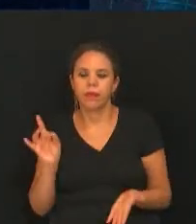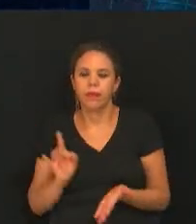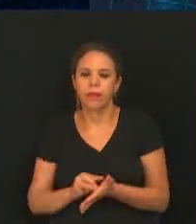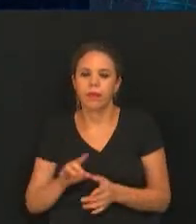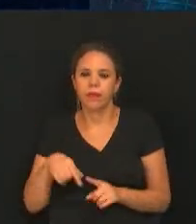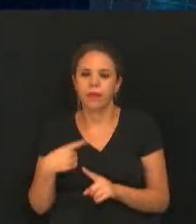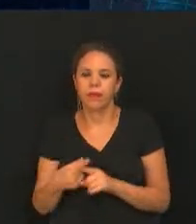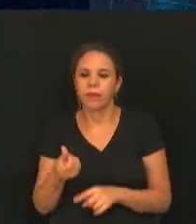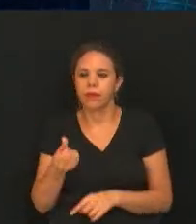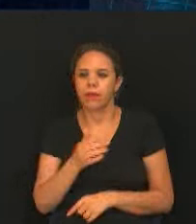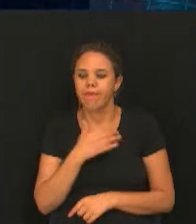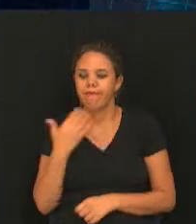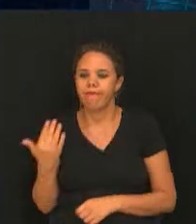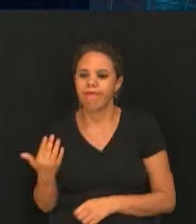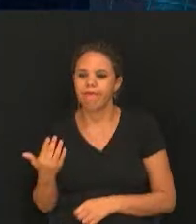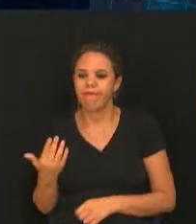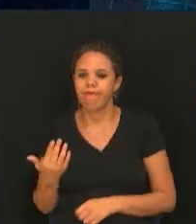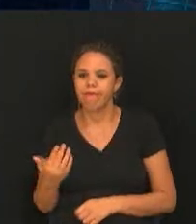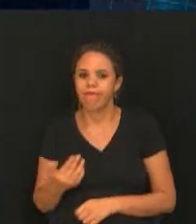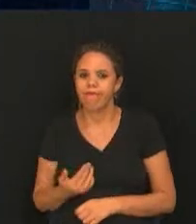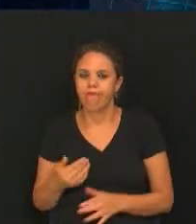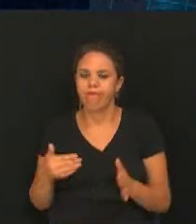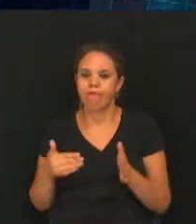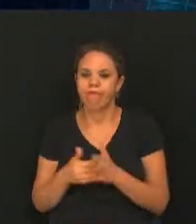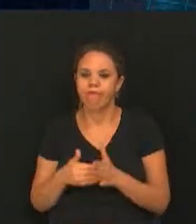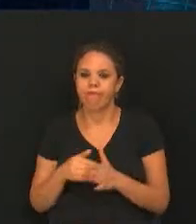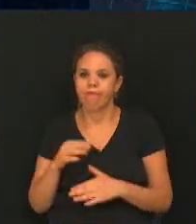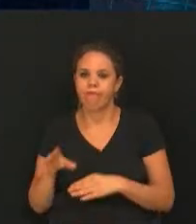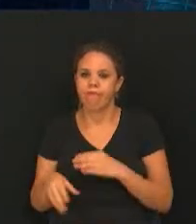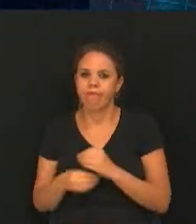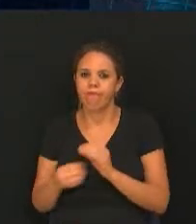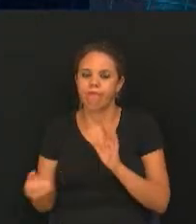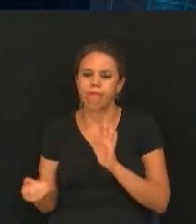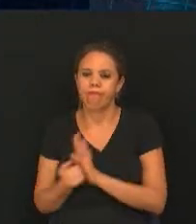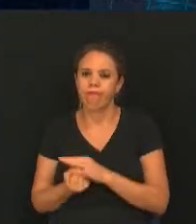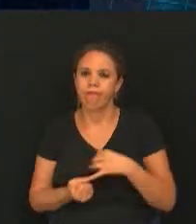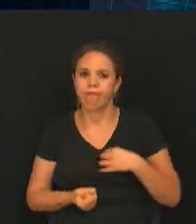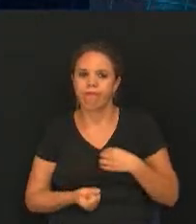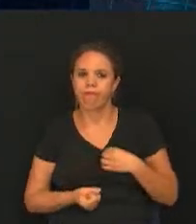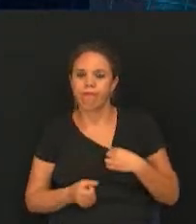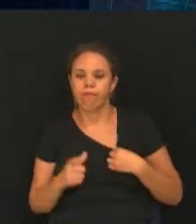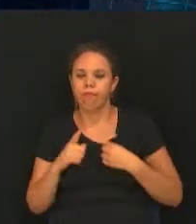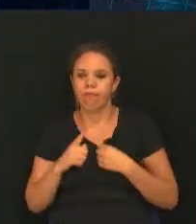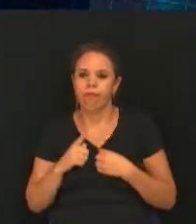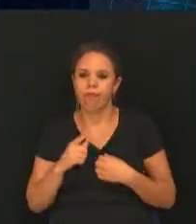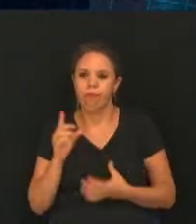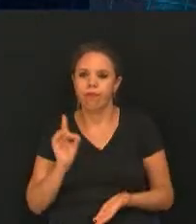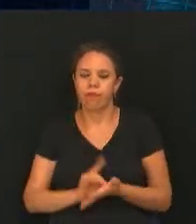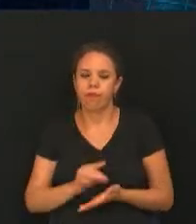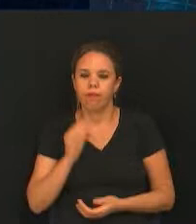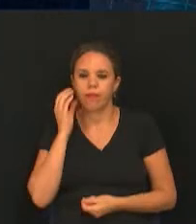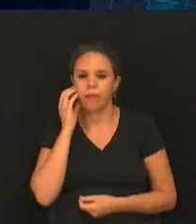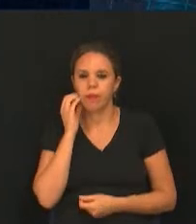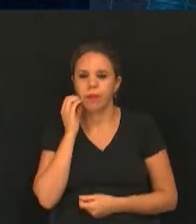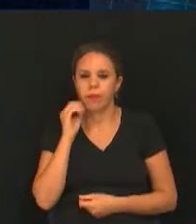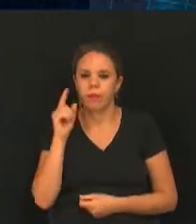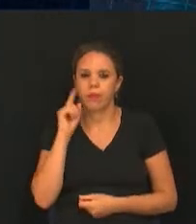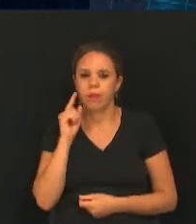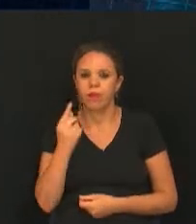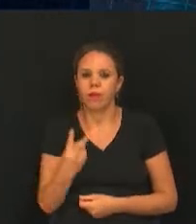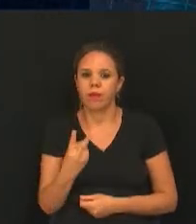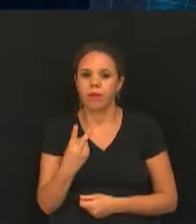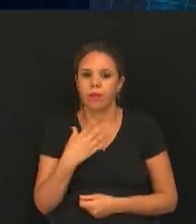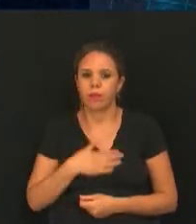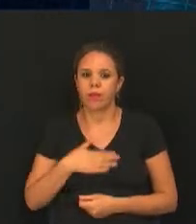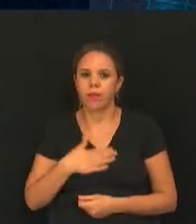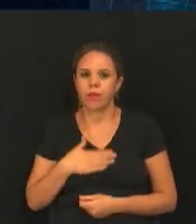6 óbitos. Lembrando que o último deles, esse registro, tem ainda uma confirmação do dia 2 de agosto